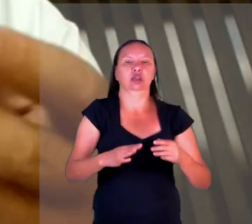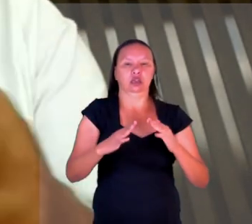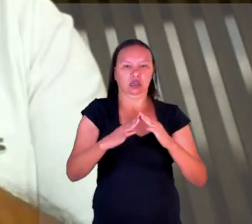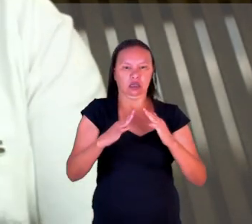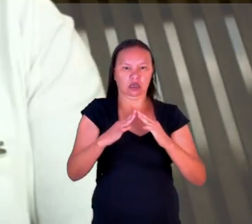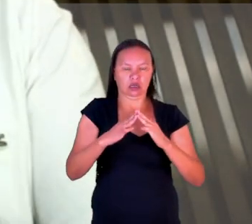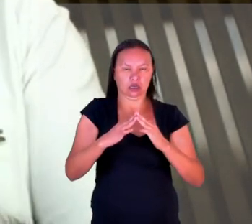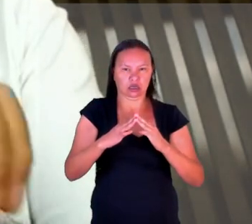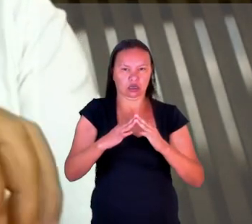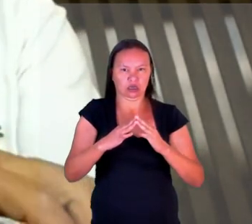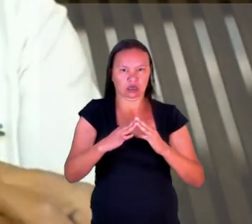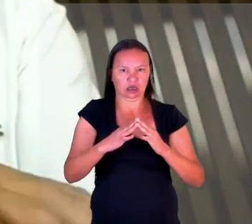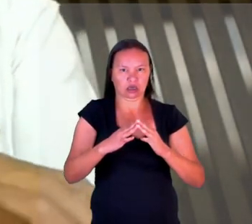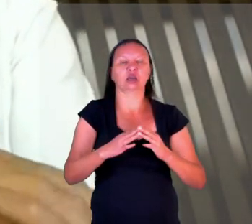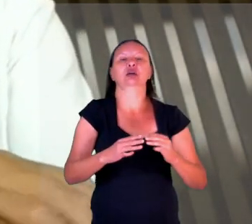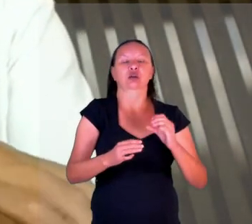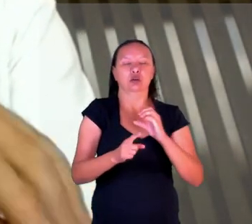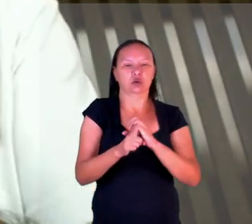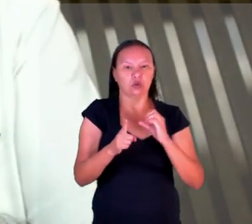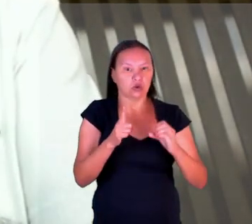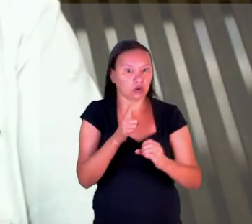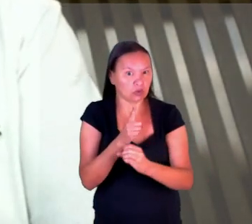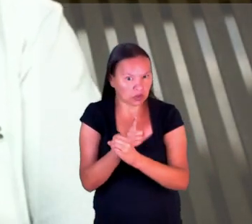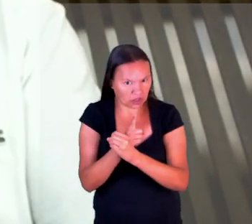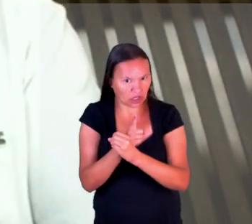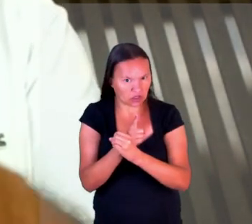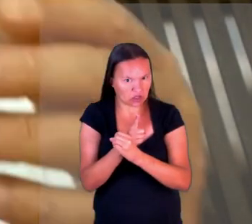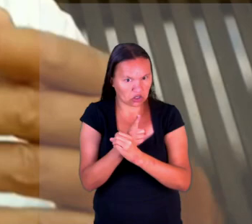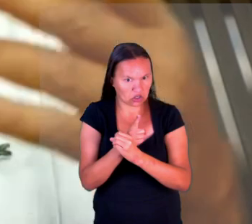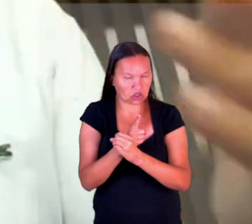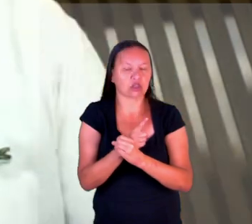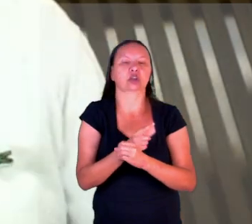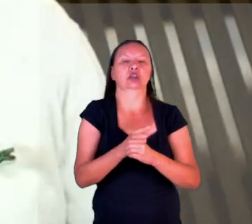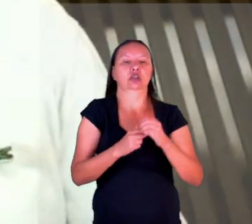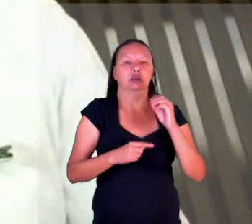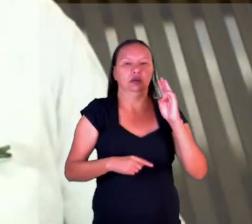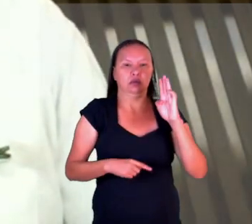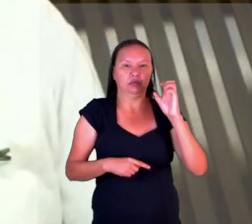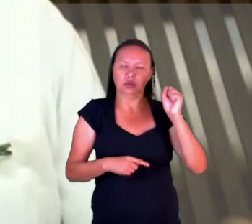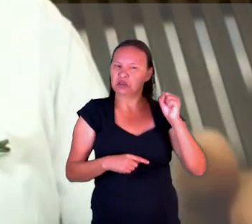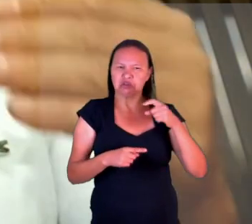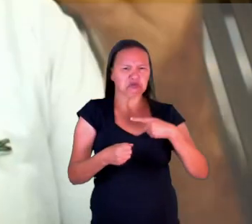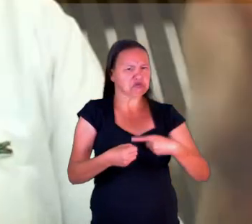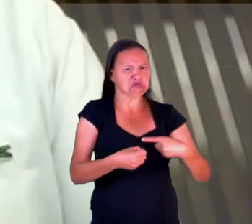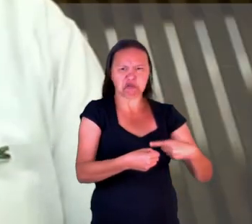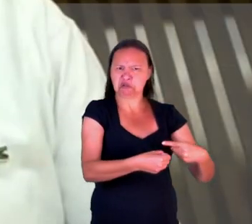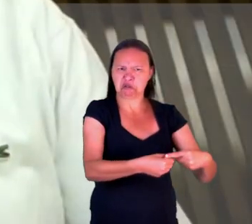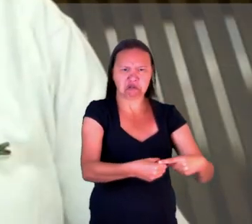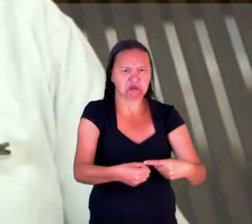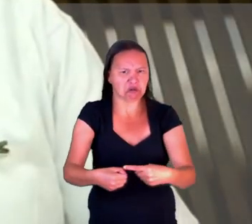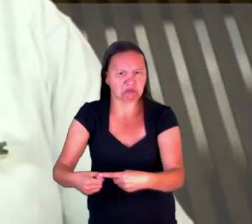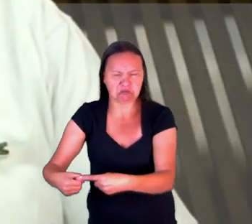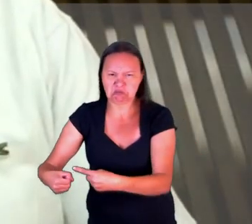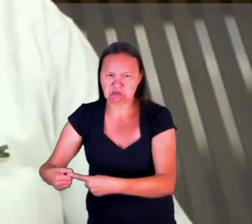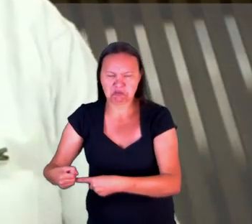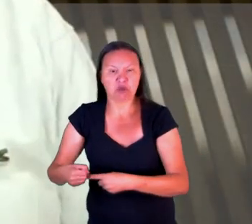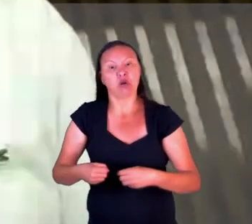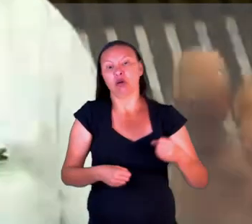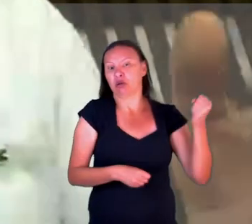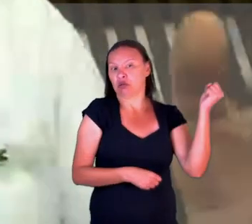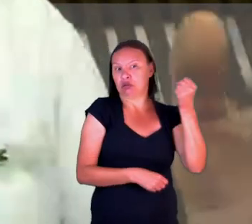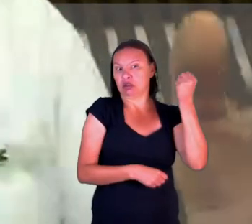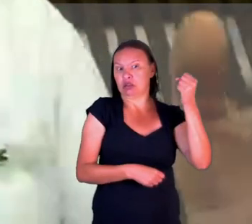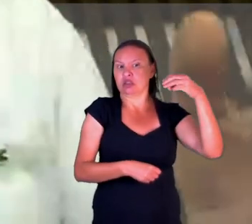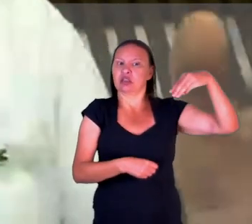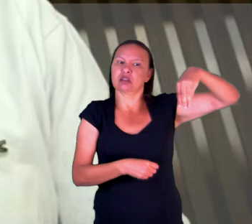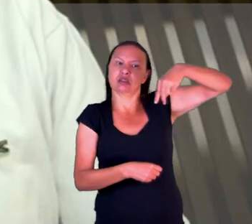numa periferia do que numa comunidade periférica eh aqui de v Horizonte ou de qualquer Grande centro ou de repente do Sertão do de de um